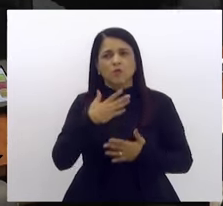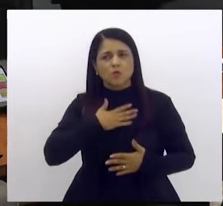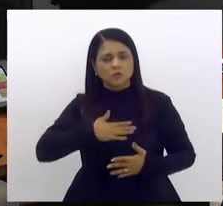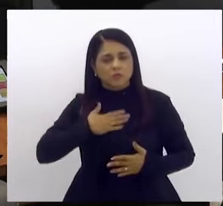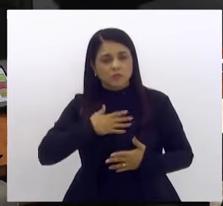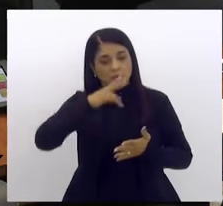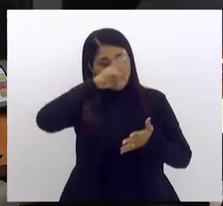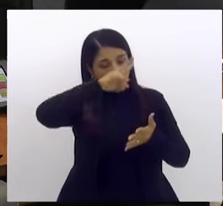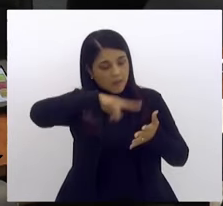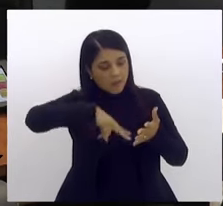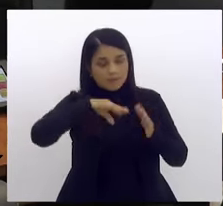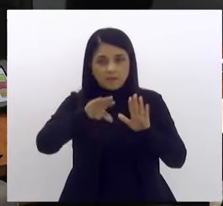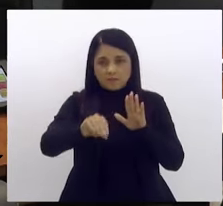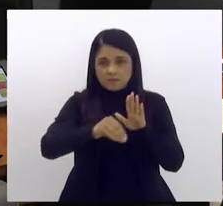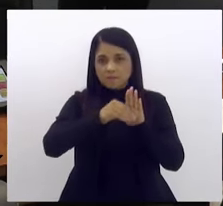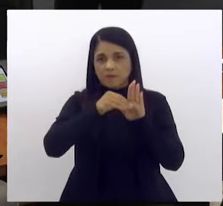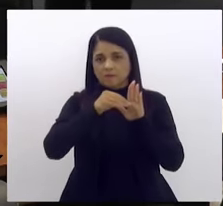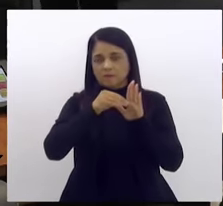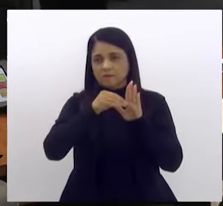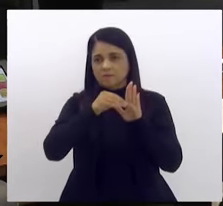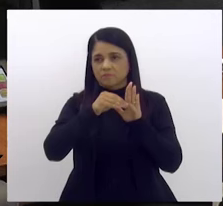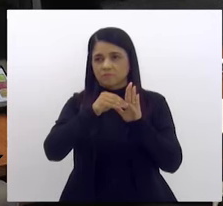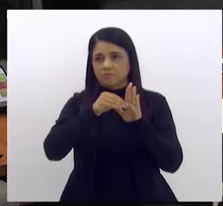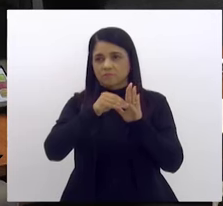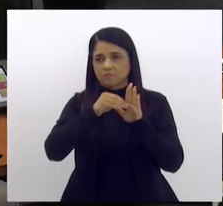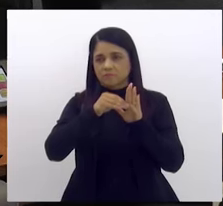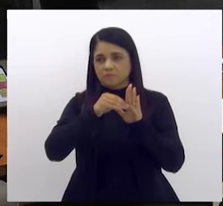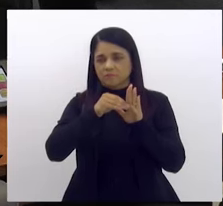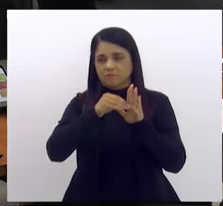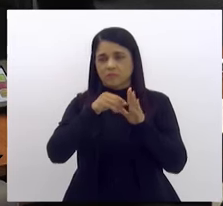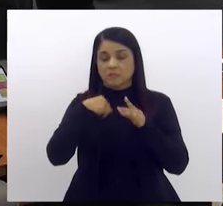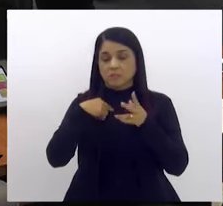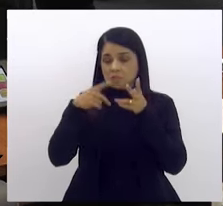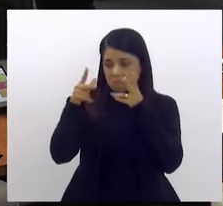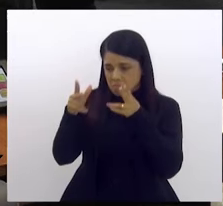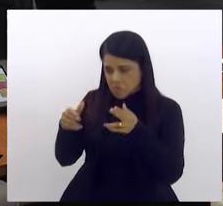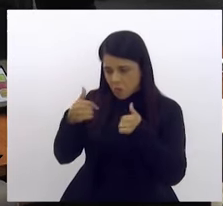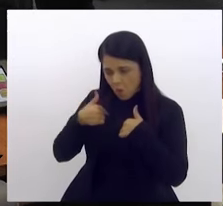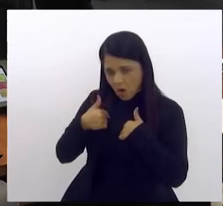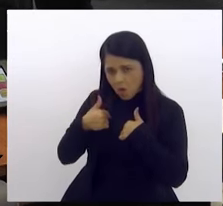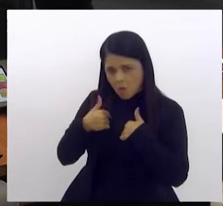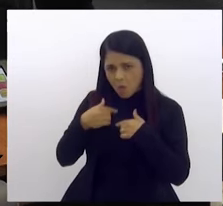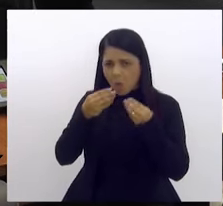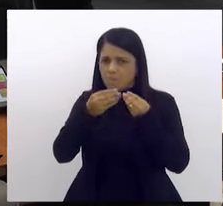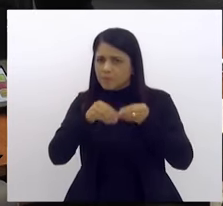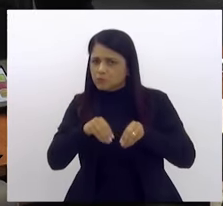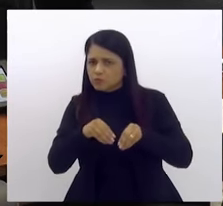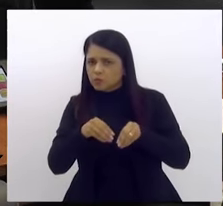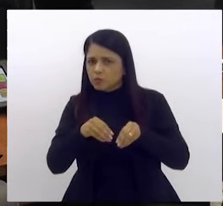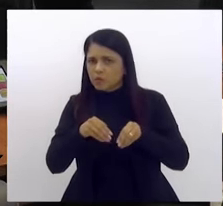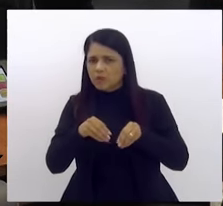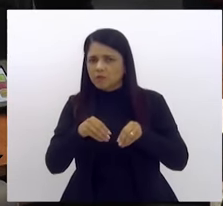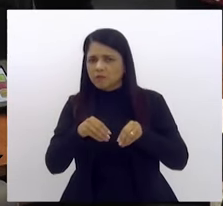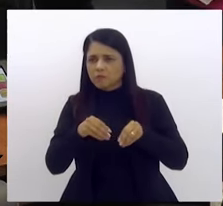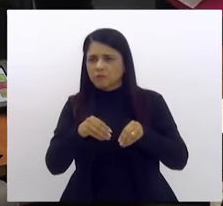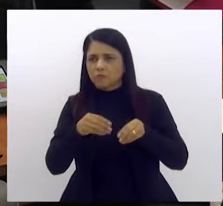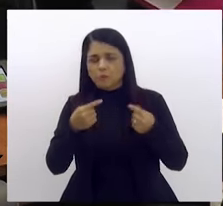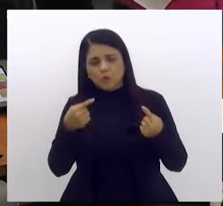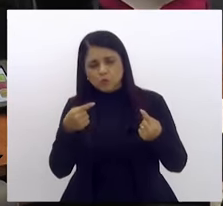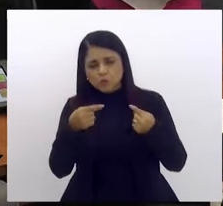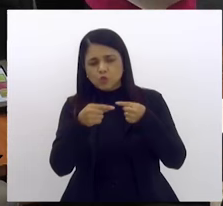emendas, porque eu quero ver não. se minhas emendas estariam prejudicadas, porque eu